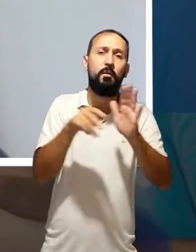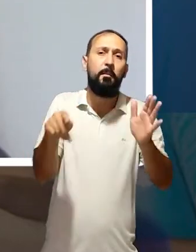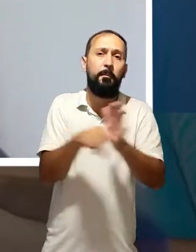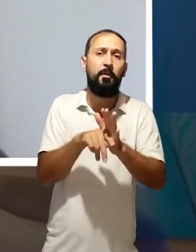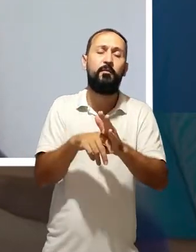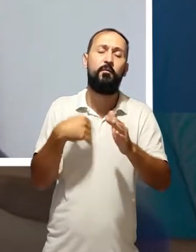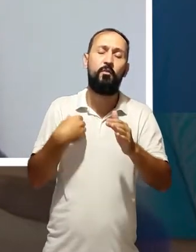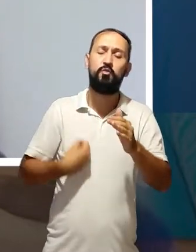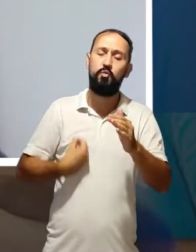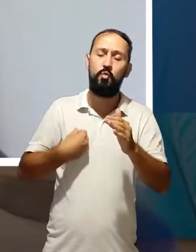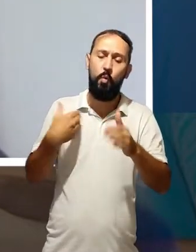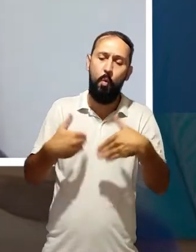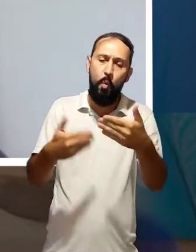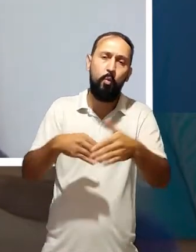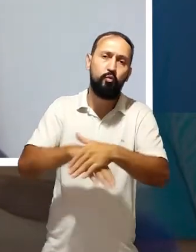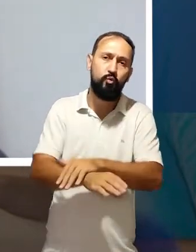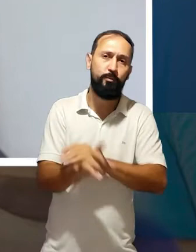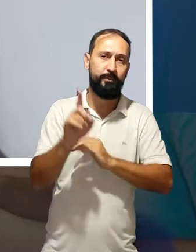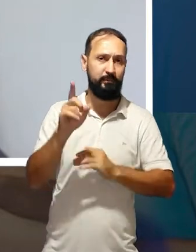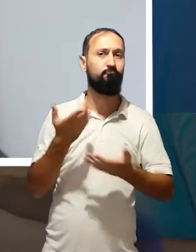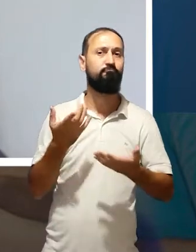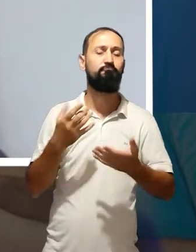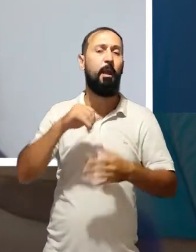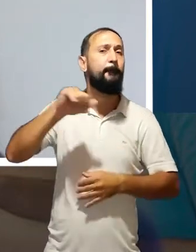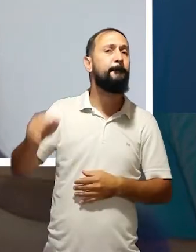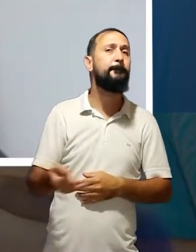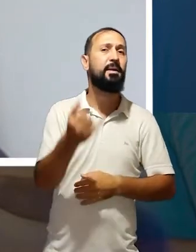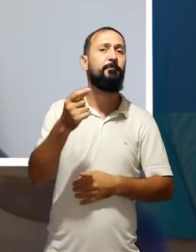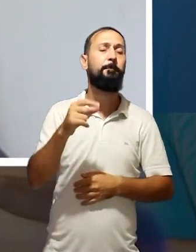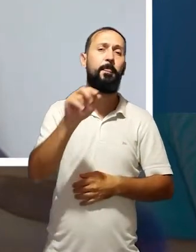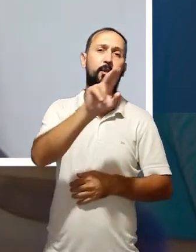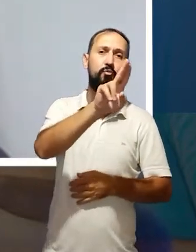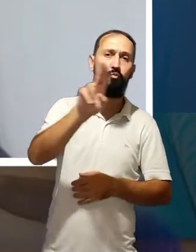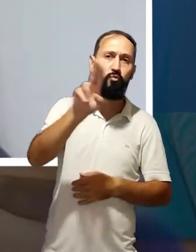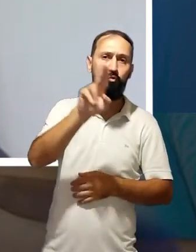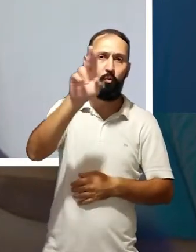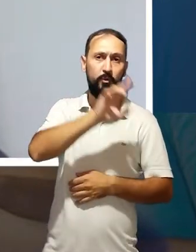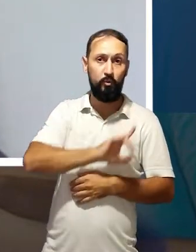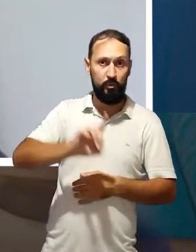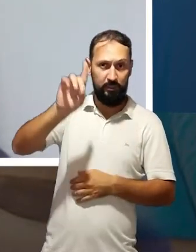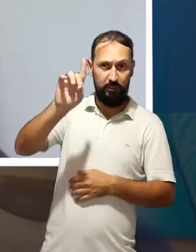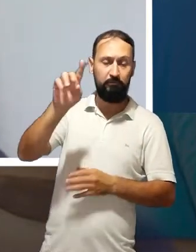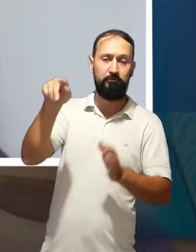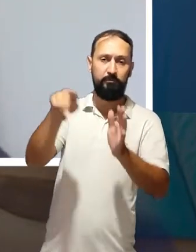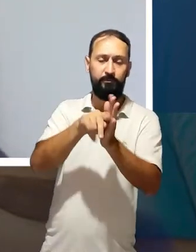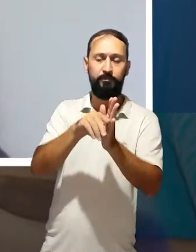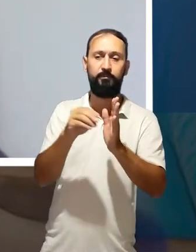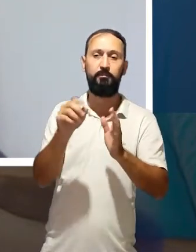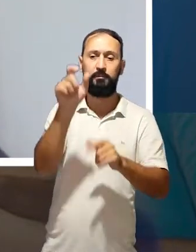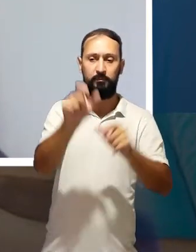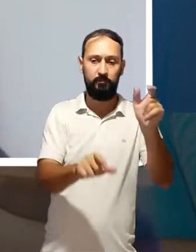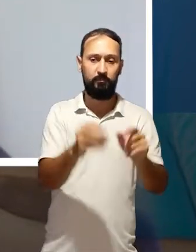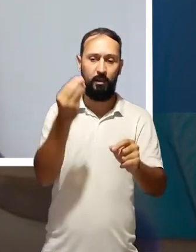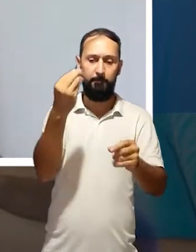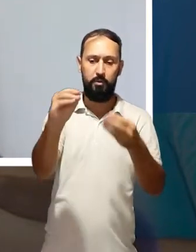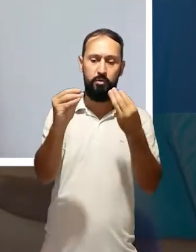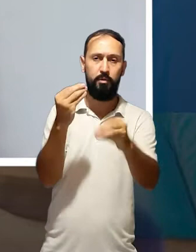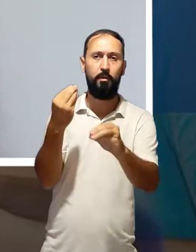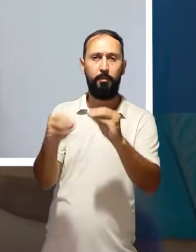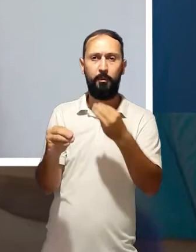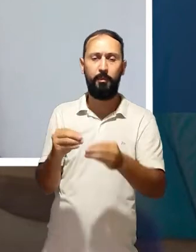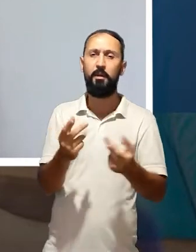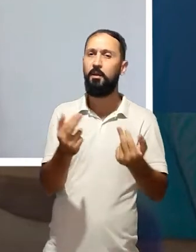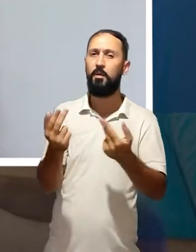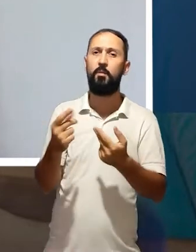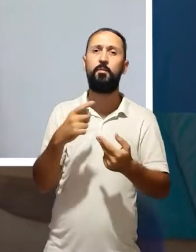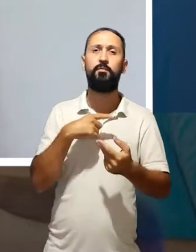que fosse a rotina dela, né? Então, eu aproveitei nomes dos deuses celtas e coloquei nos próprios